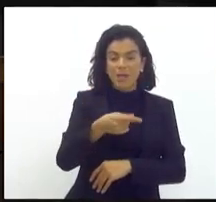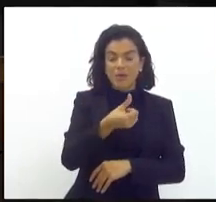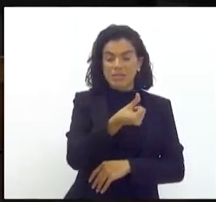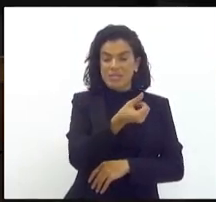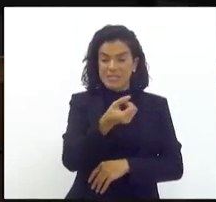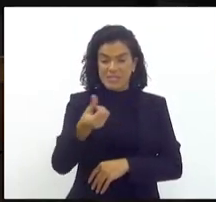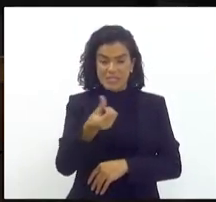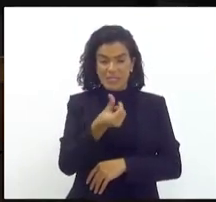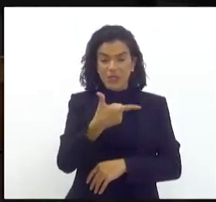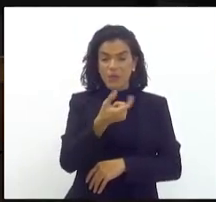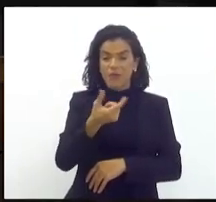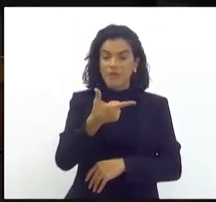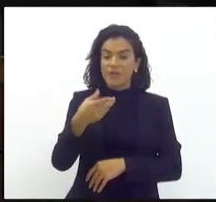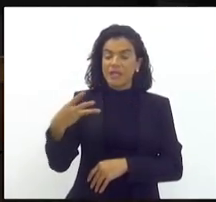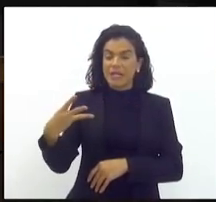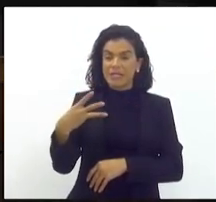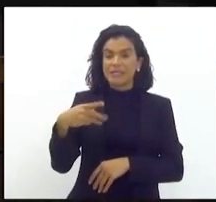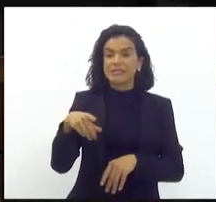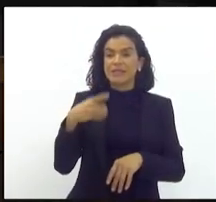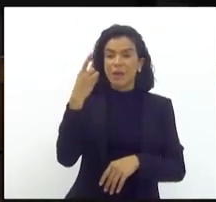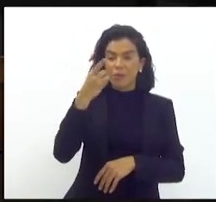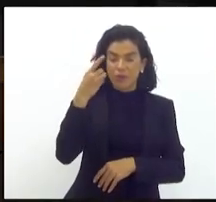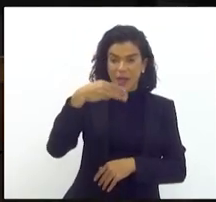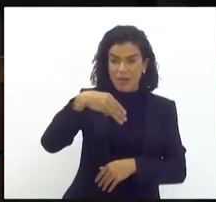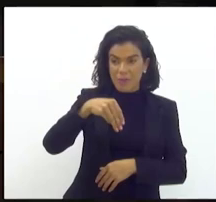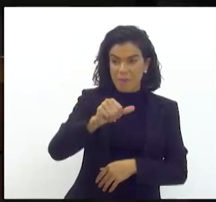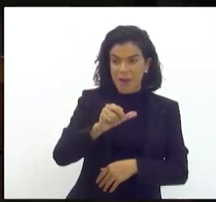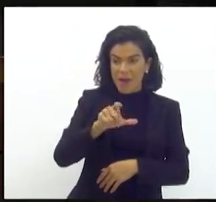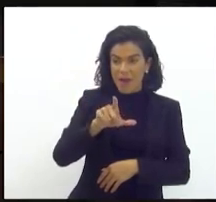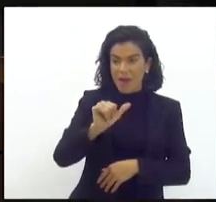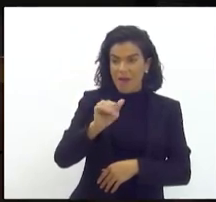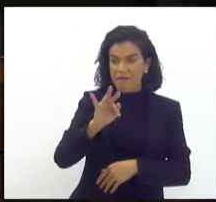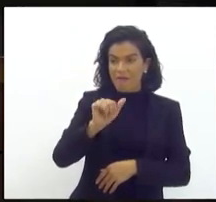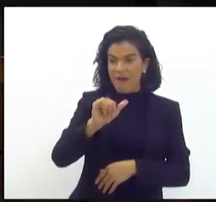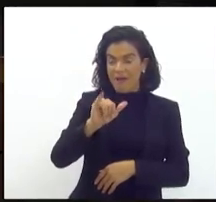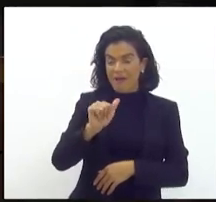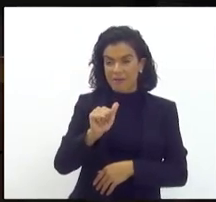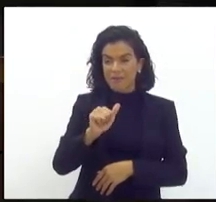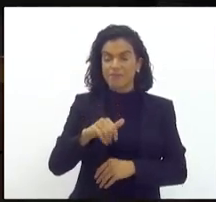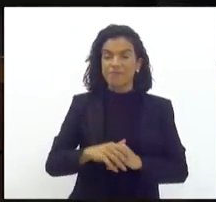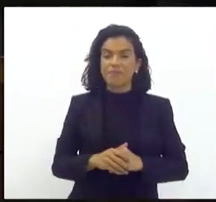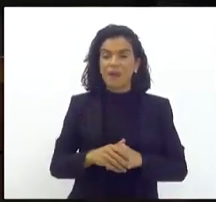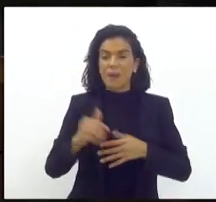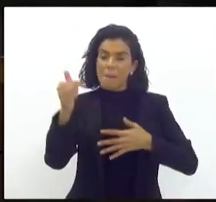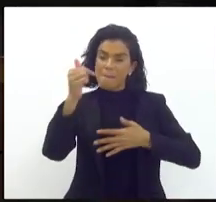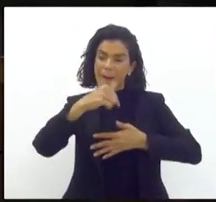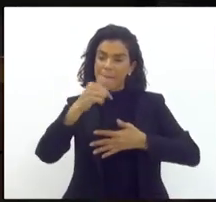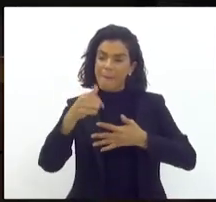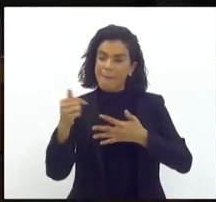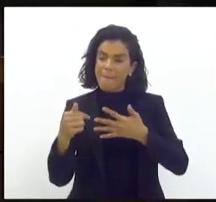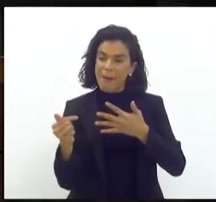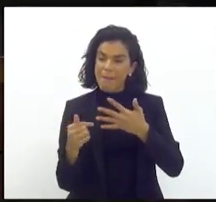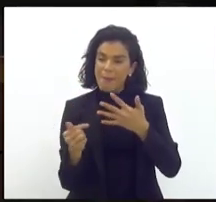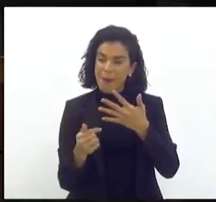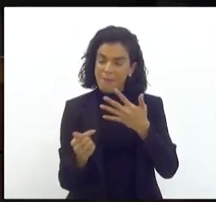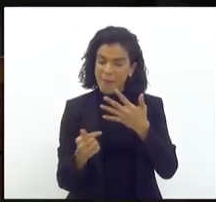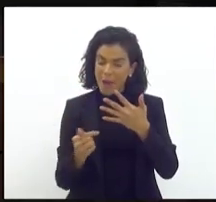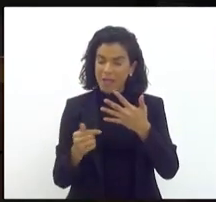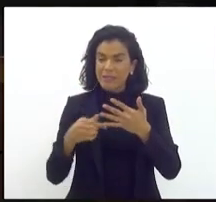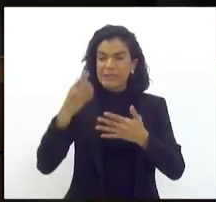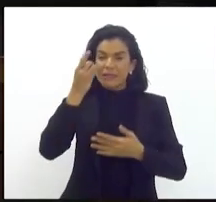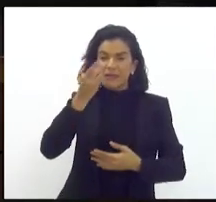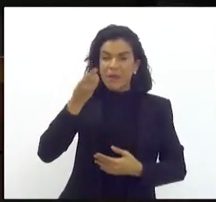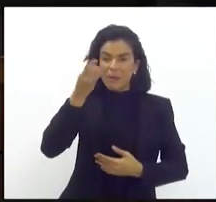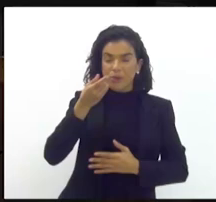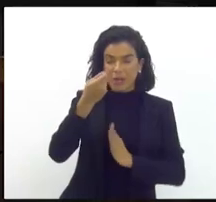2023 de autoria dos deputados Samuel Malafaia Rosemberg Reis Fábio Silva Otoni de Paula Pai Daniel